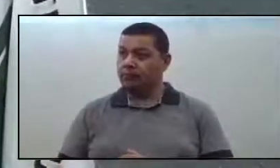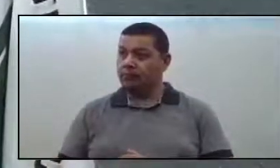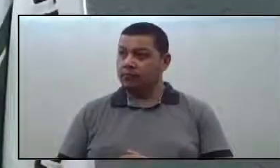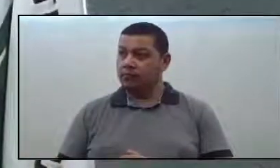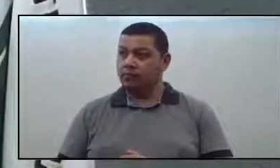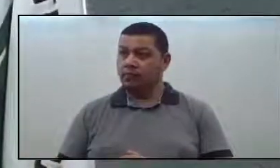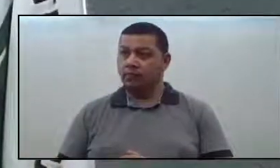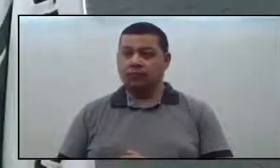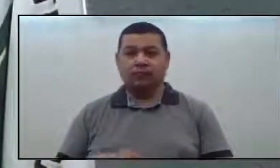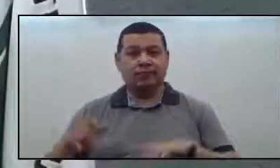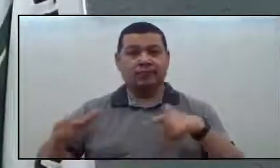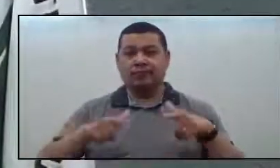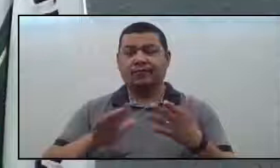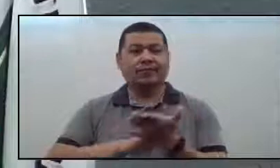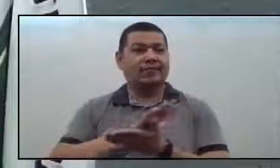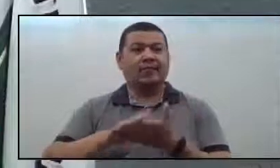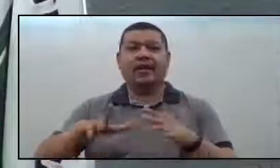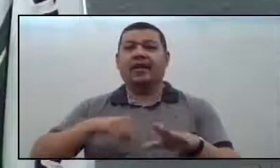não trabalha.